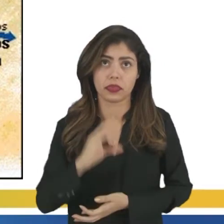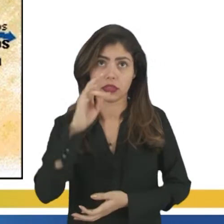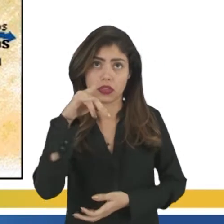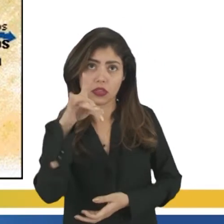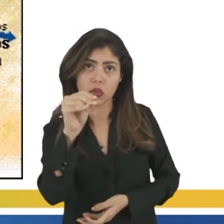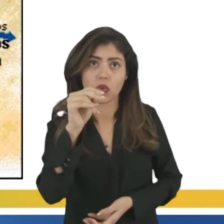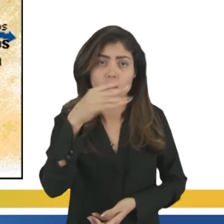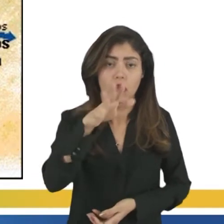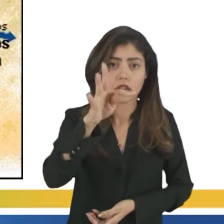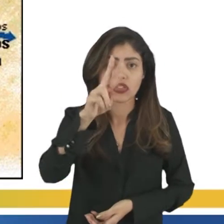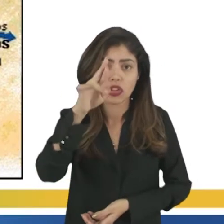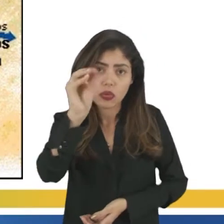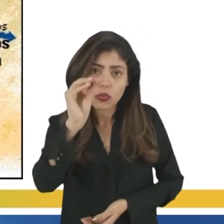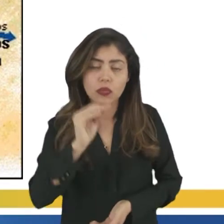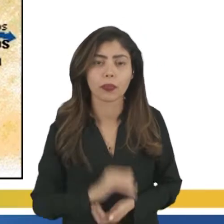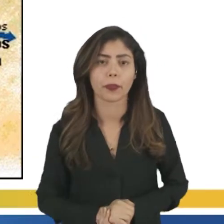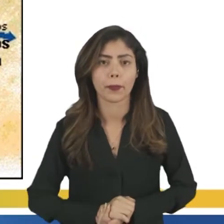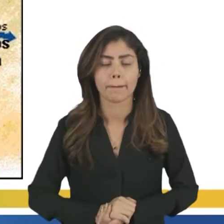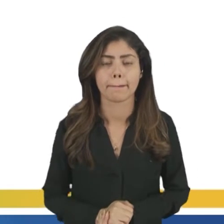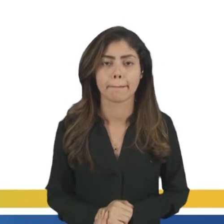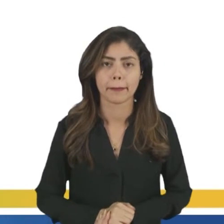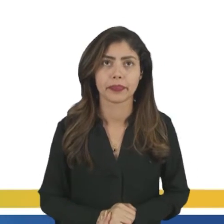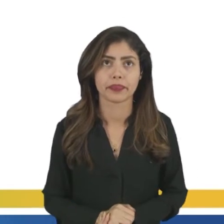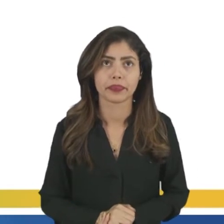Sidom, Tiro, né,